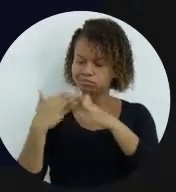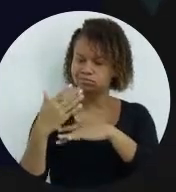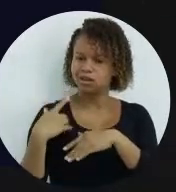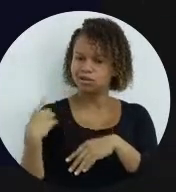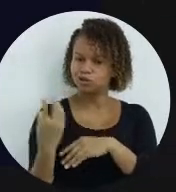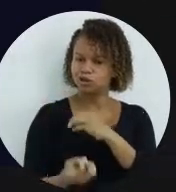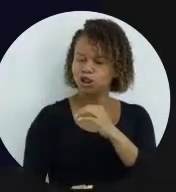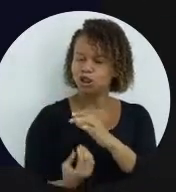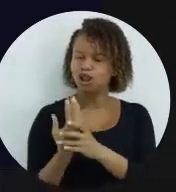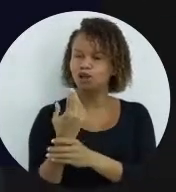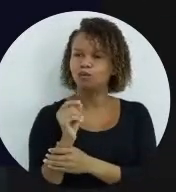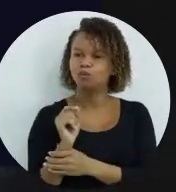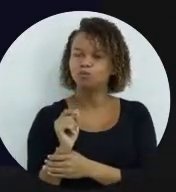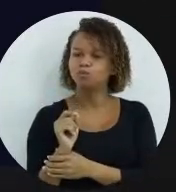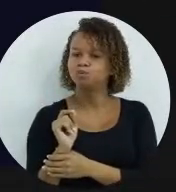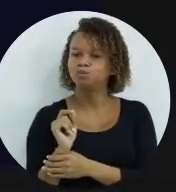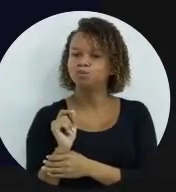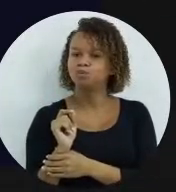gente cria